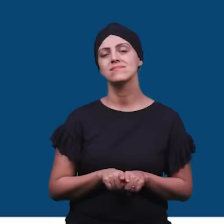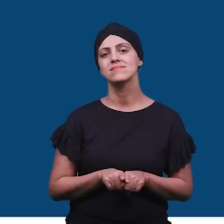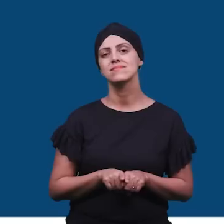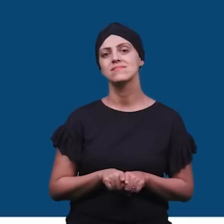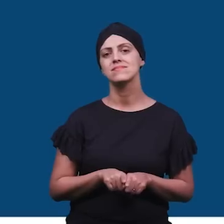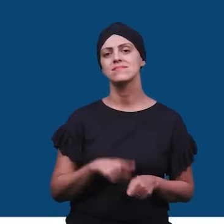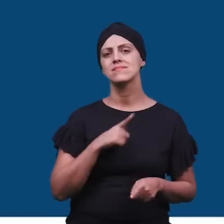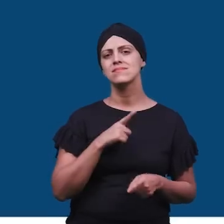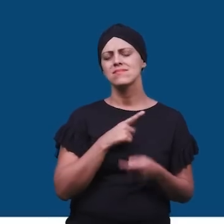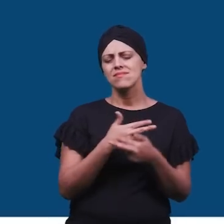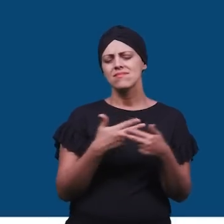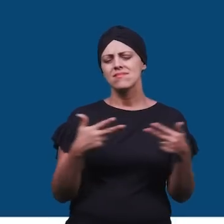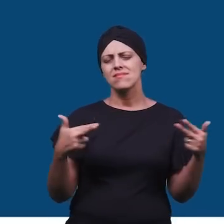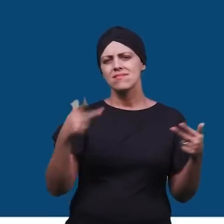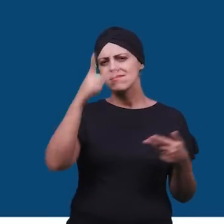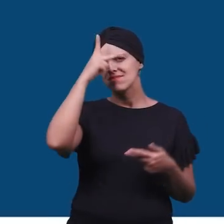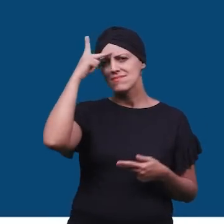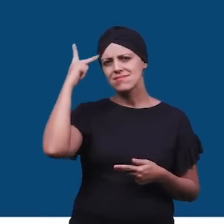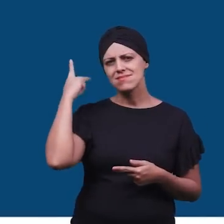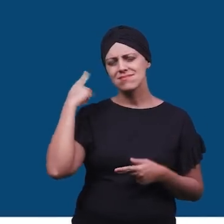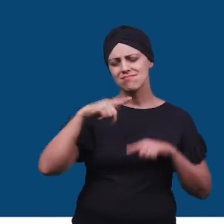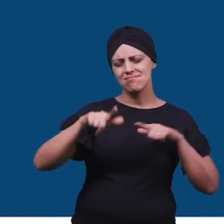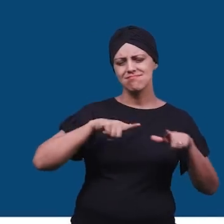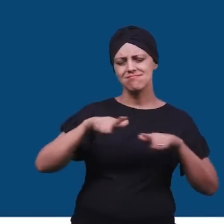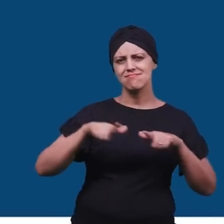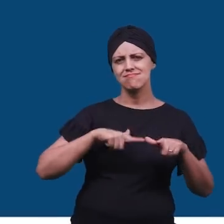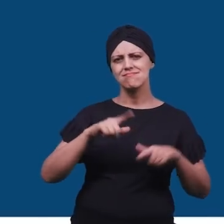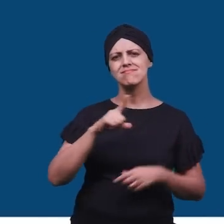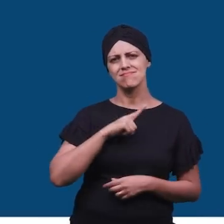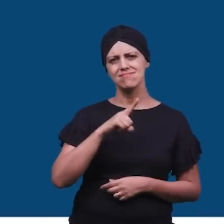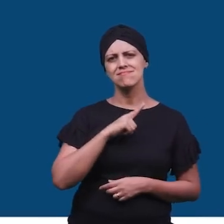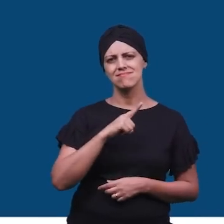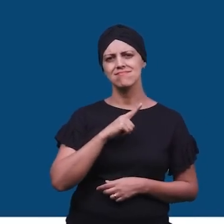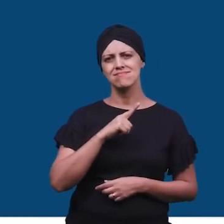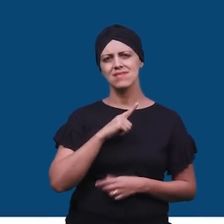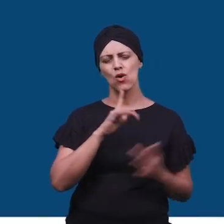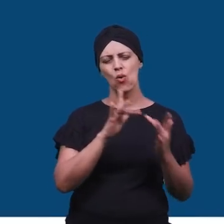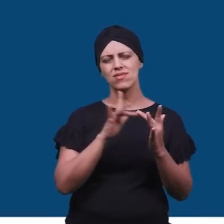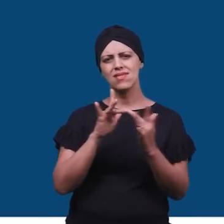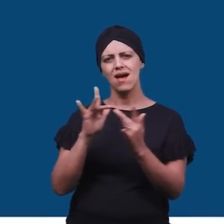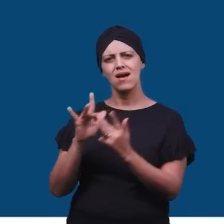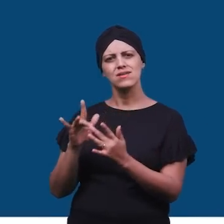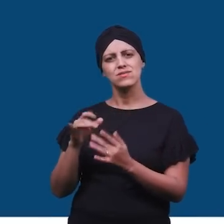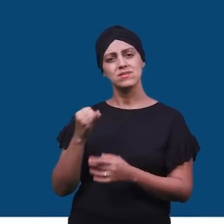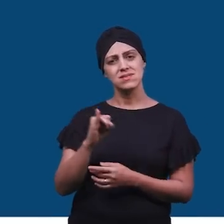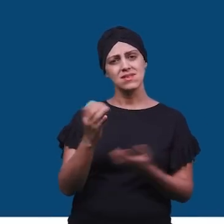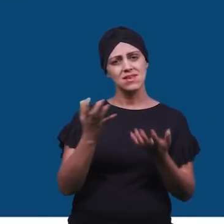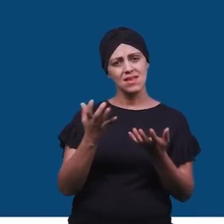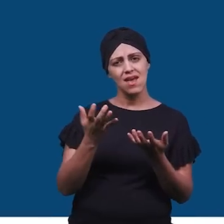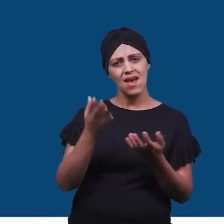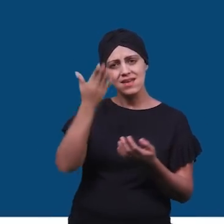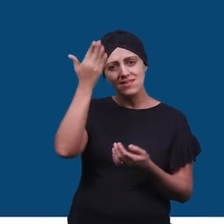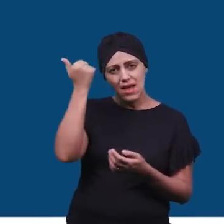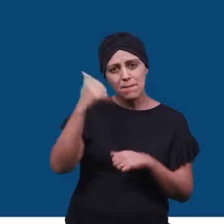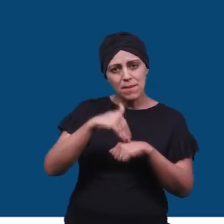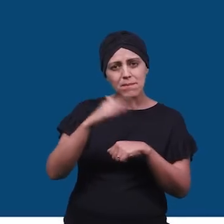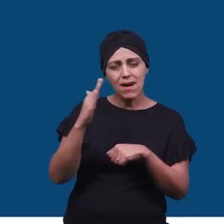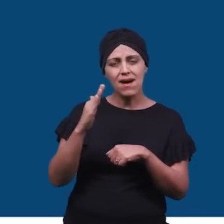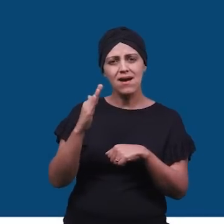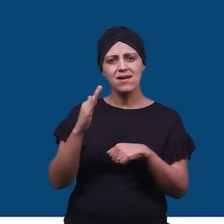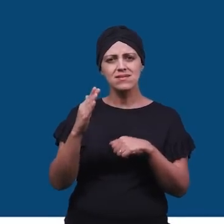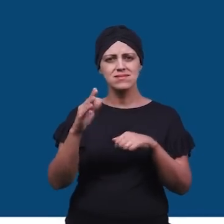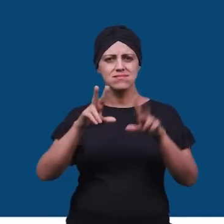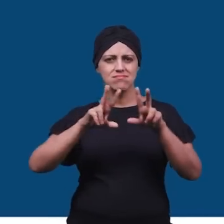aqui, vários irmãos que estão empenhados nesse trabalho, nós temos contatos, e para aqueles que querem saber mais sobre o trabalho